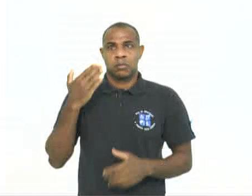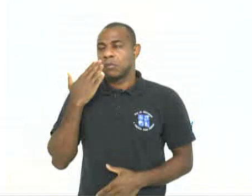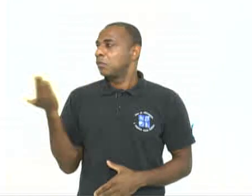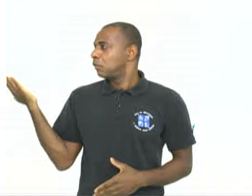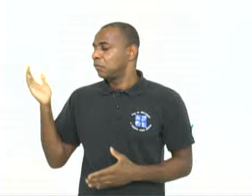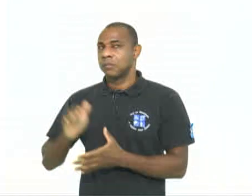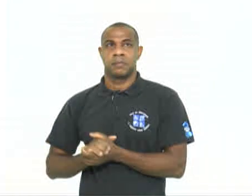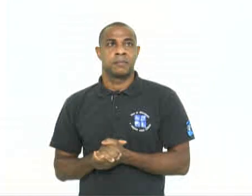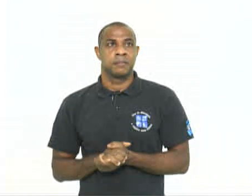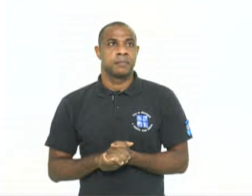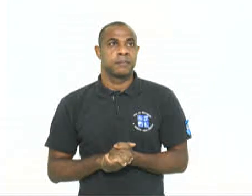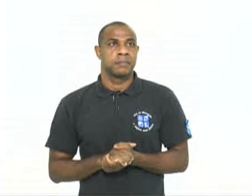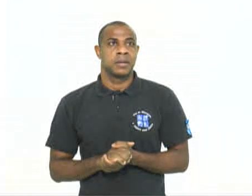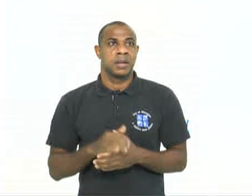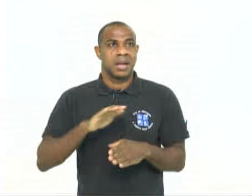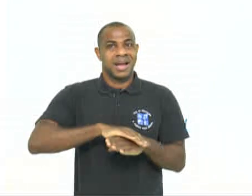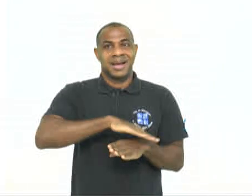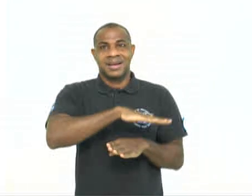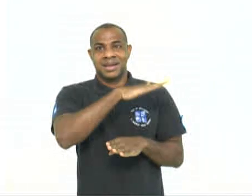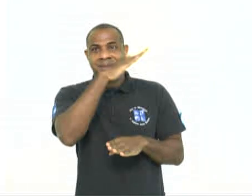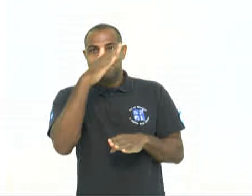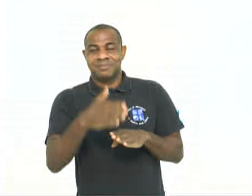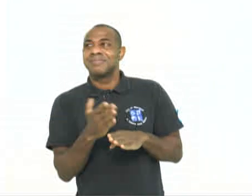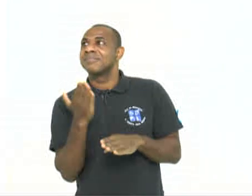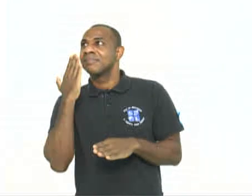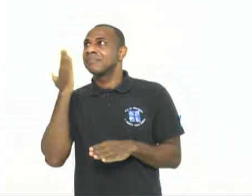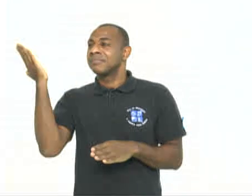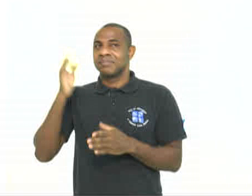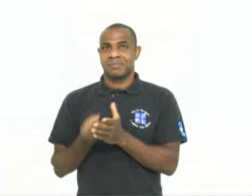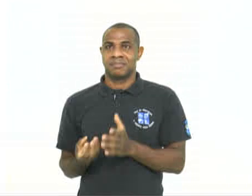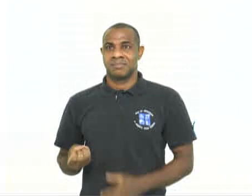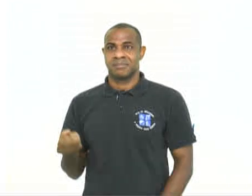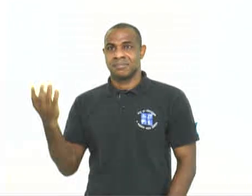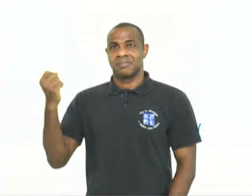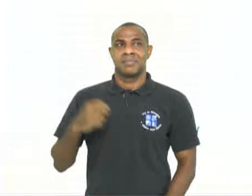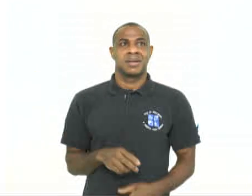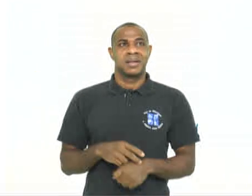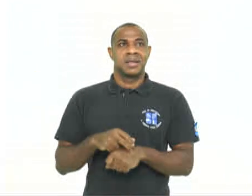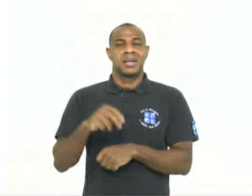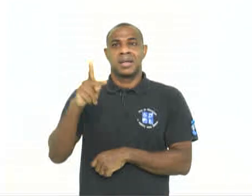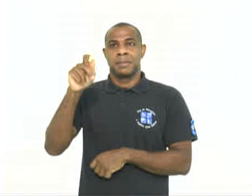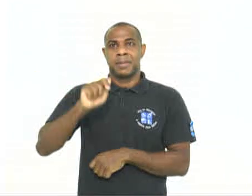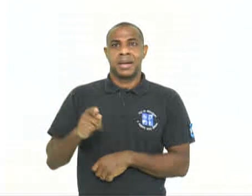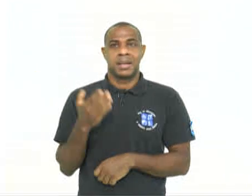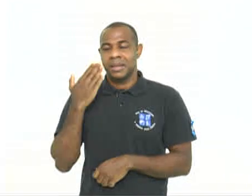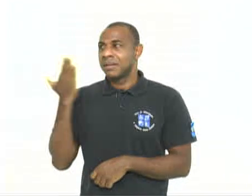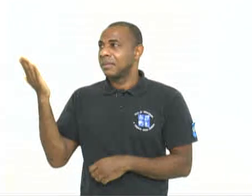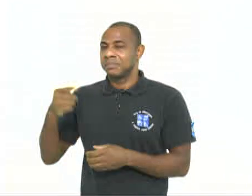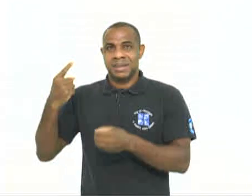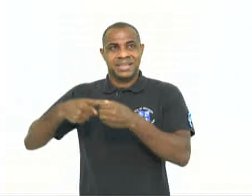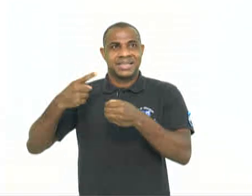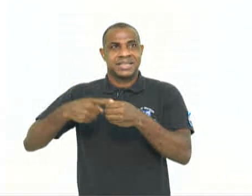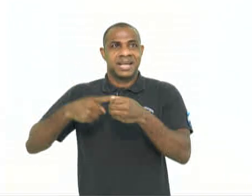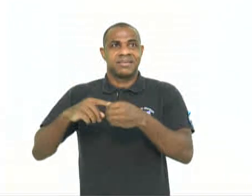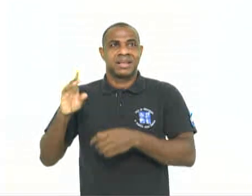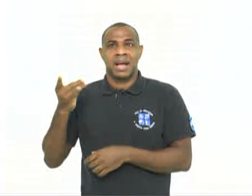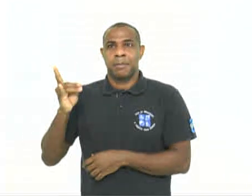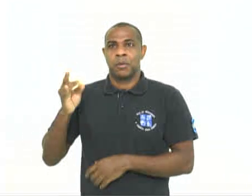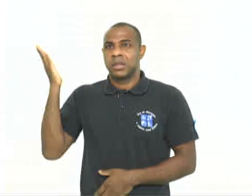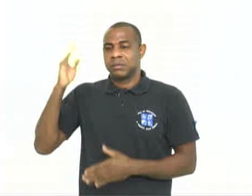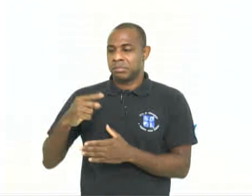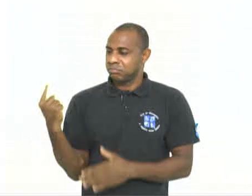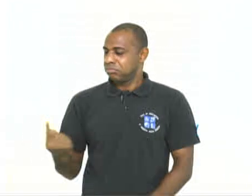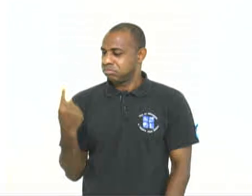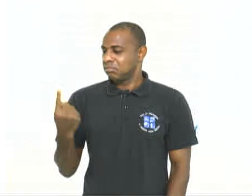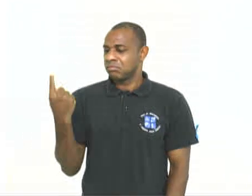muito comentada. A seleção brasileira embarca hoje para La Paz, capital da Bolívia, situada a 3.700 metros de